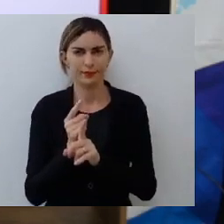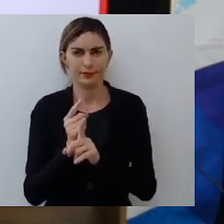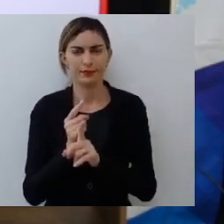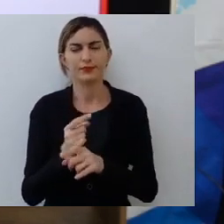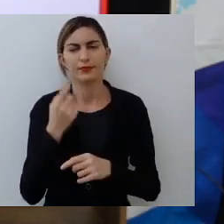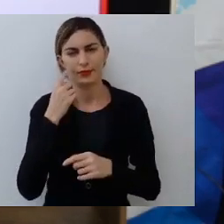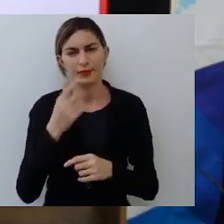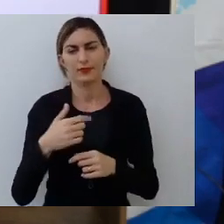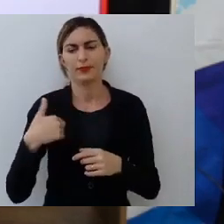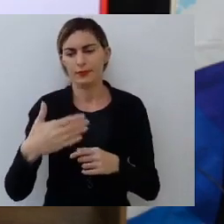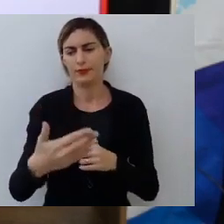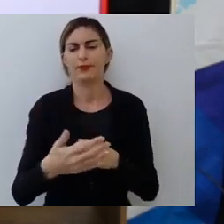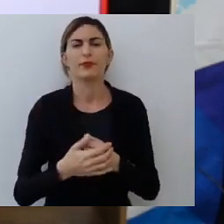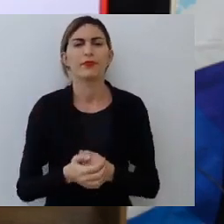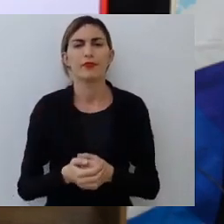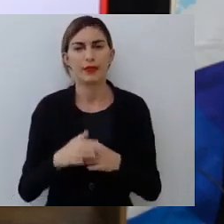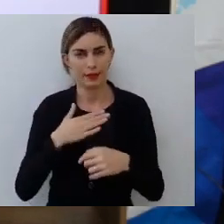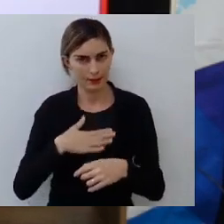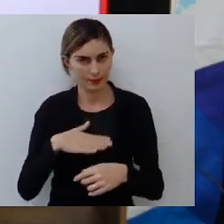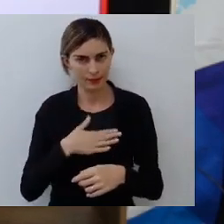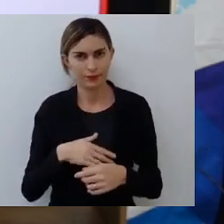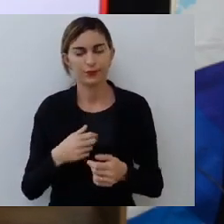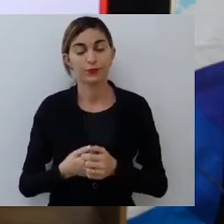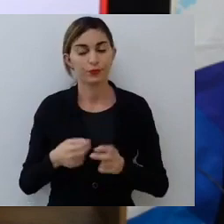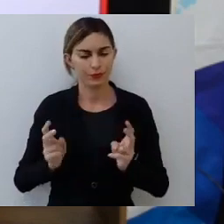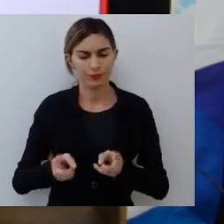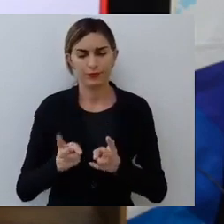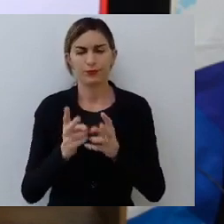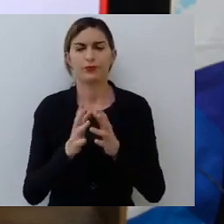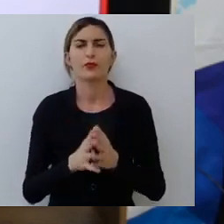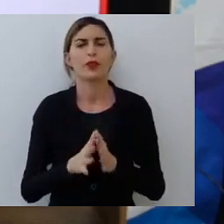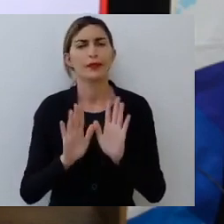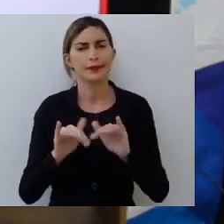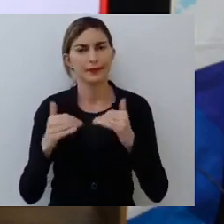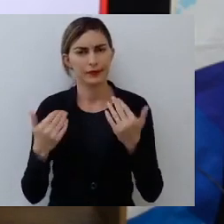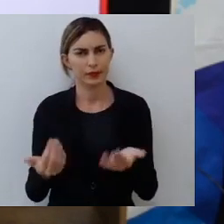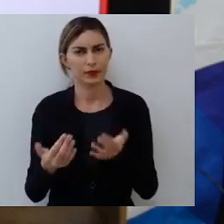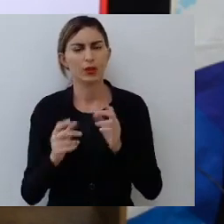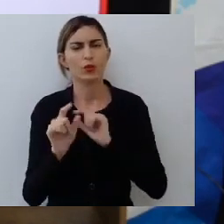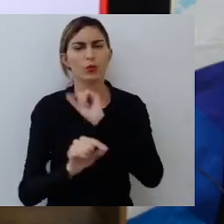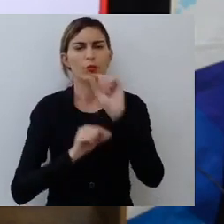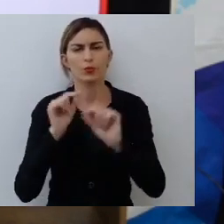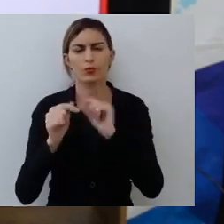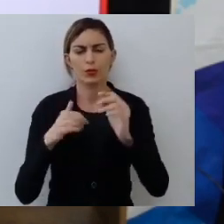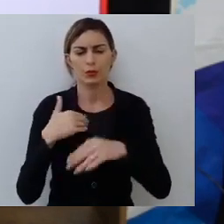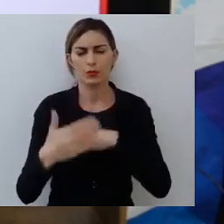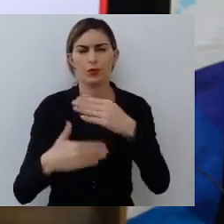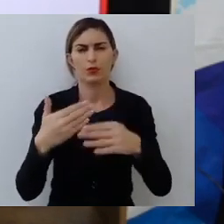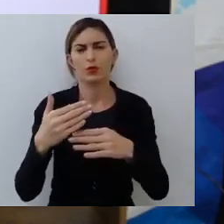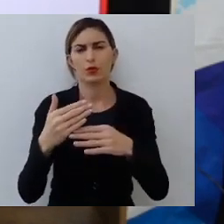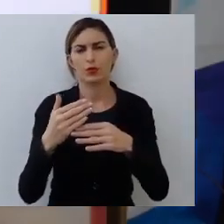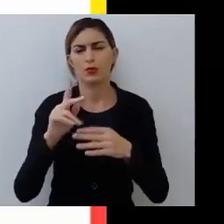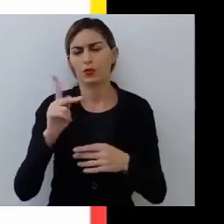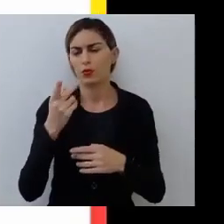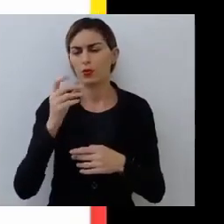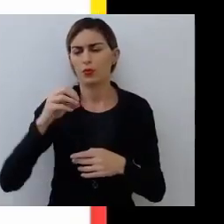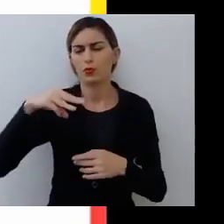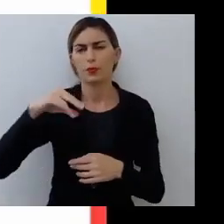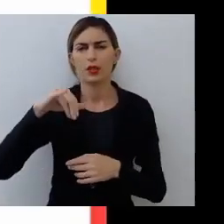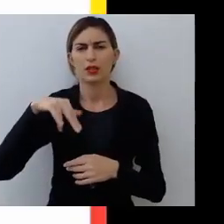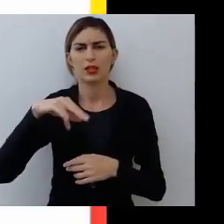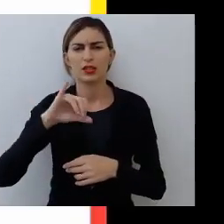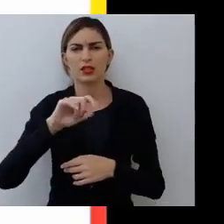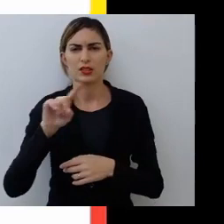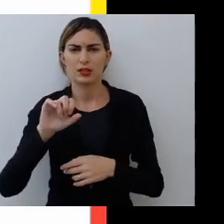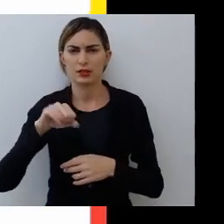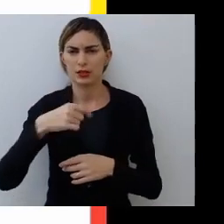ver muito em breve. Tranquilo? Vamos seguir aí, ó. Então, o que é esse processo de hominização?